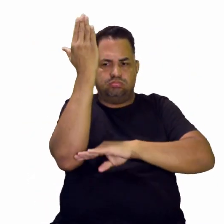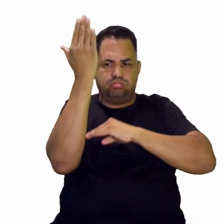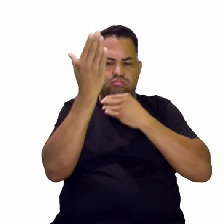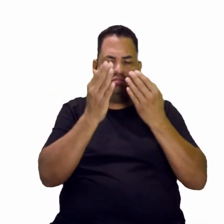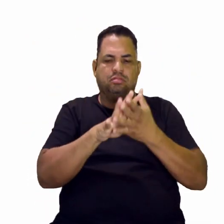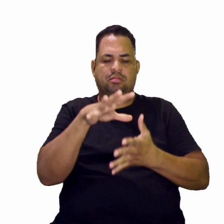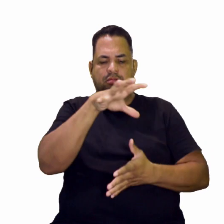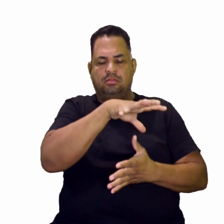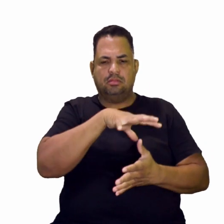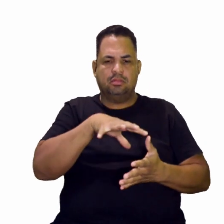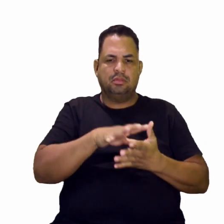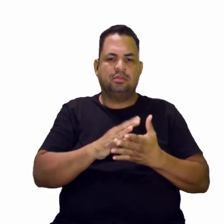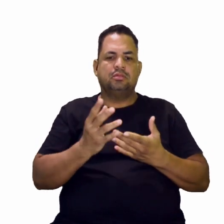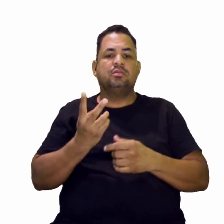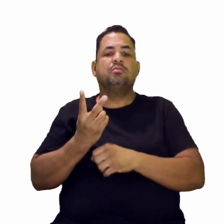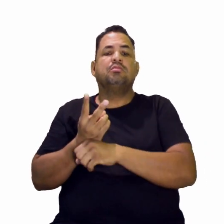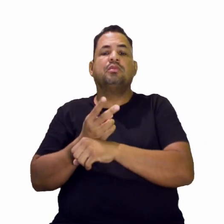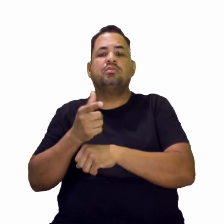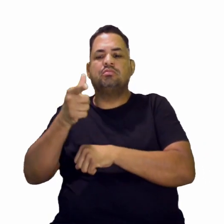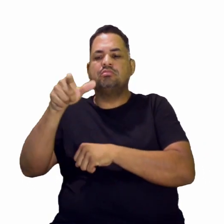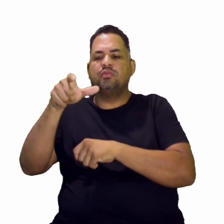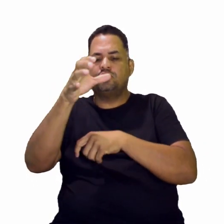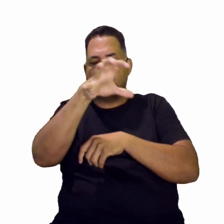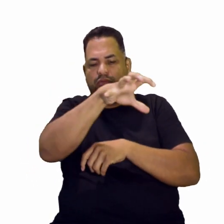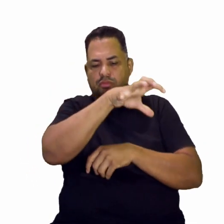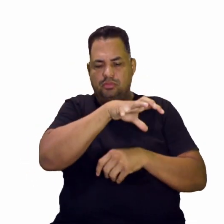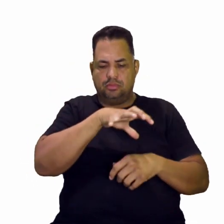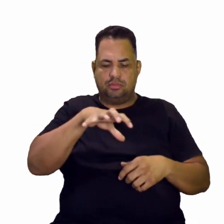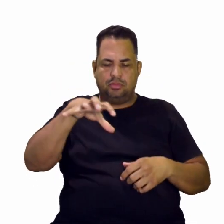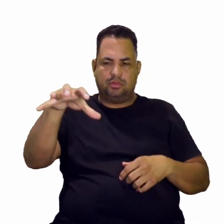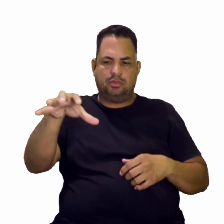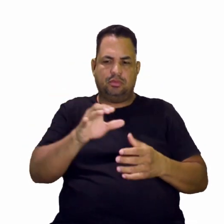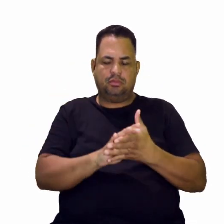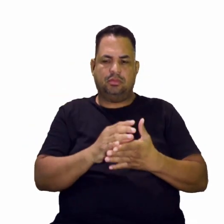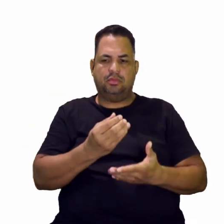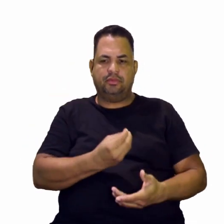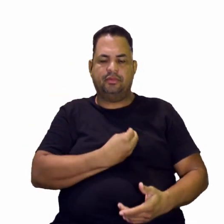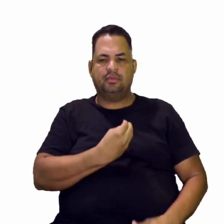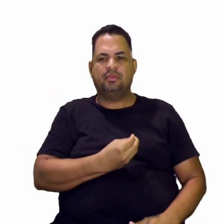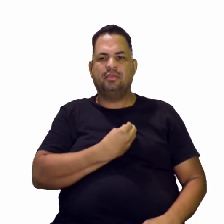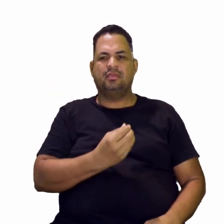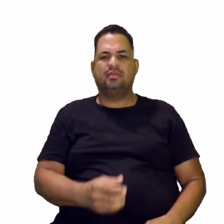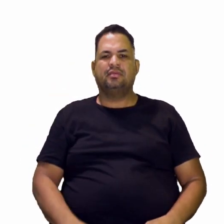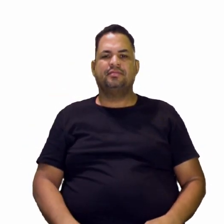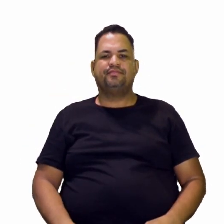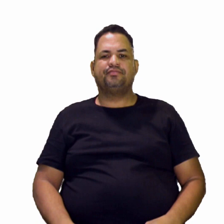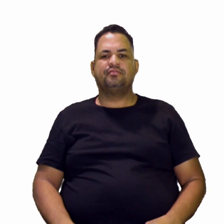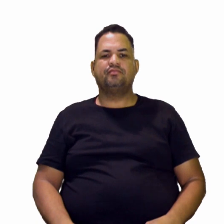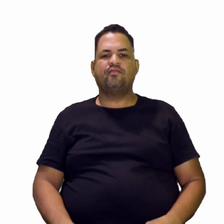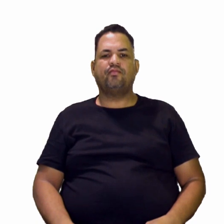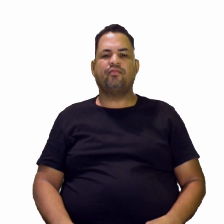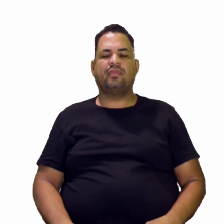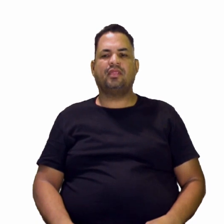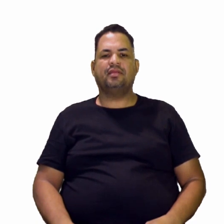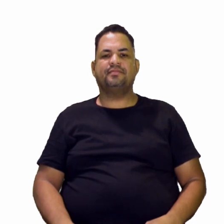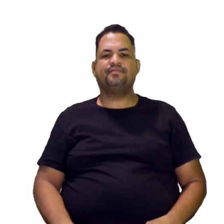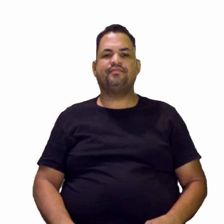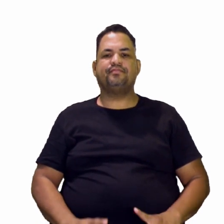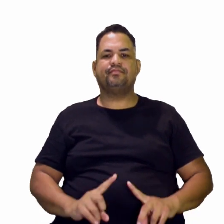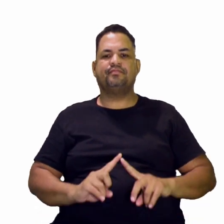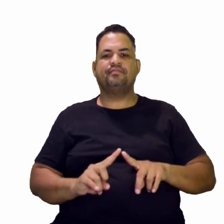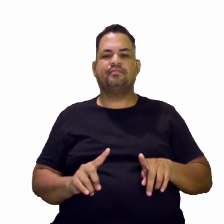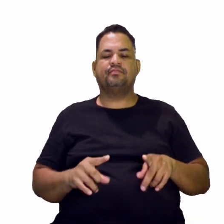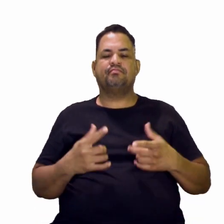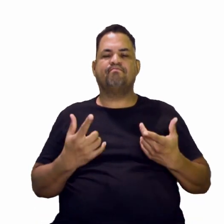vivem, eles acabam procurando outros para habitar. Tá? E isso nem